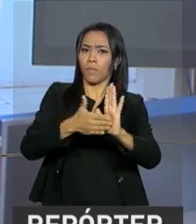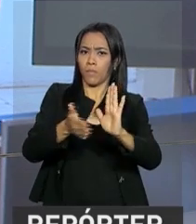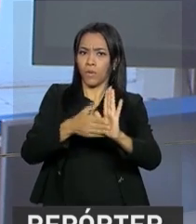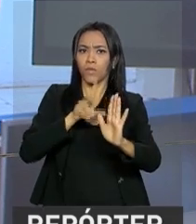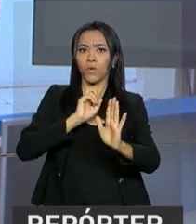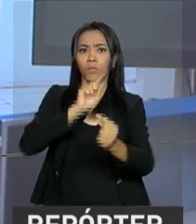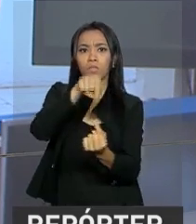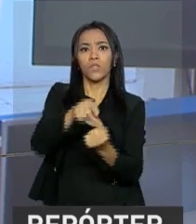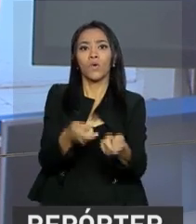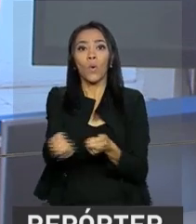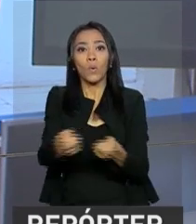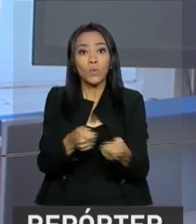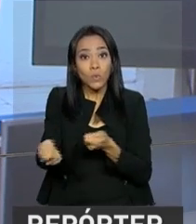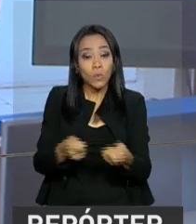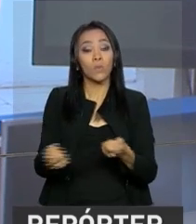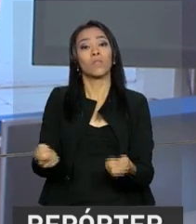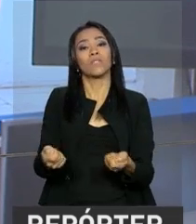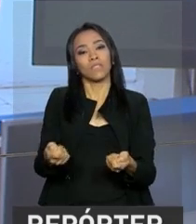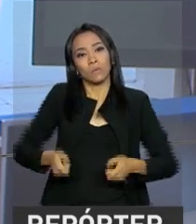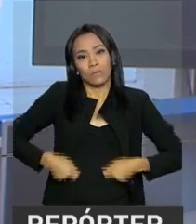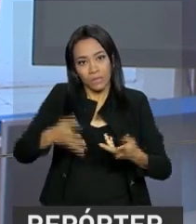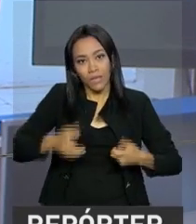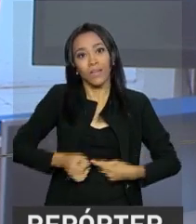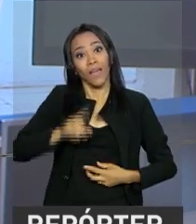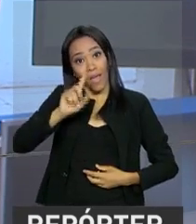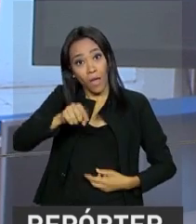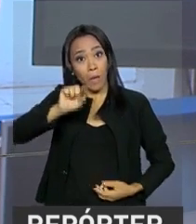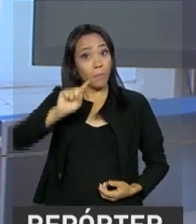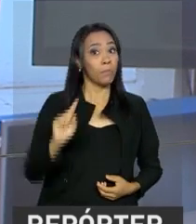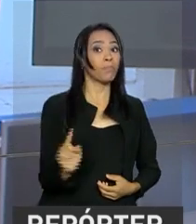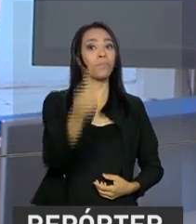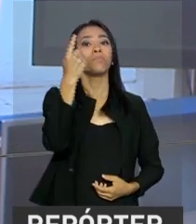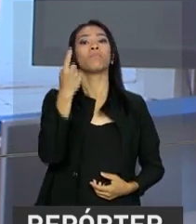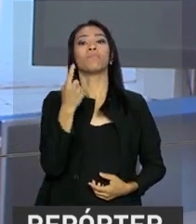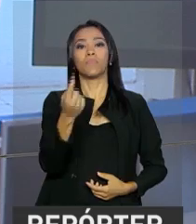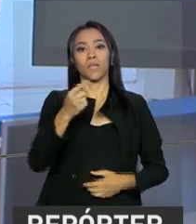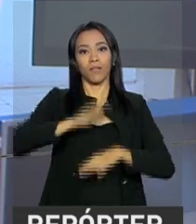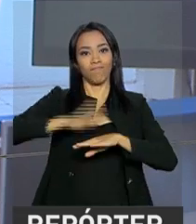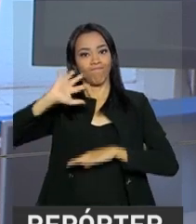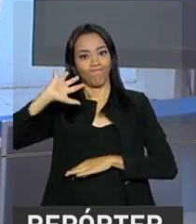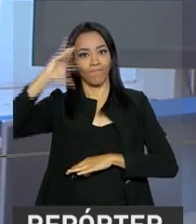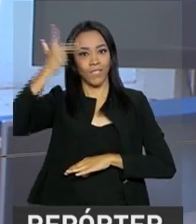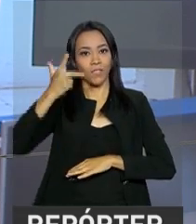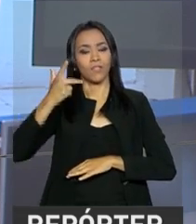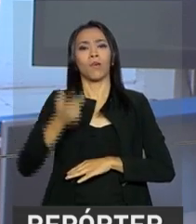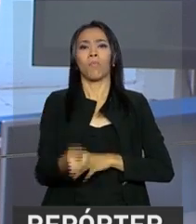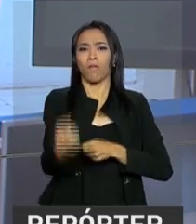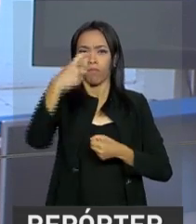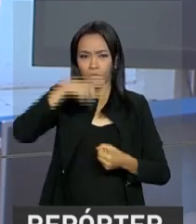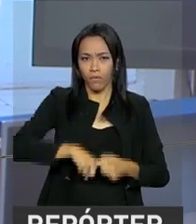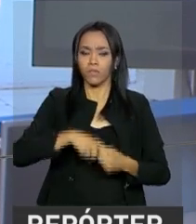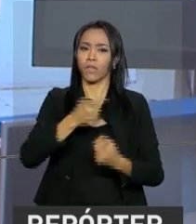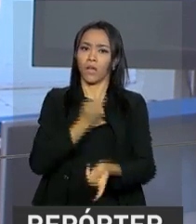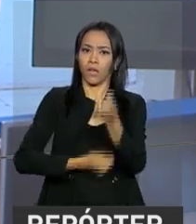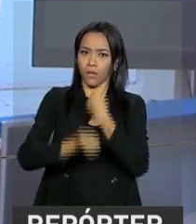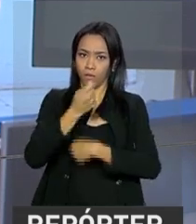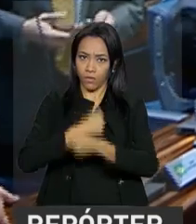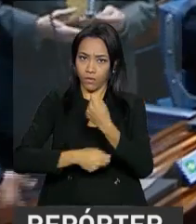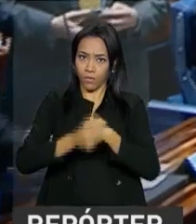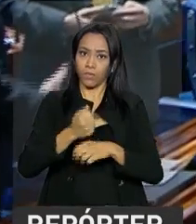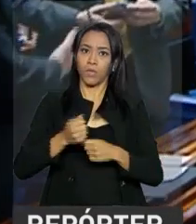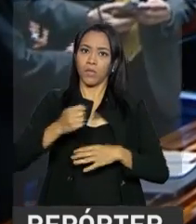despesas é o primeiro passo para acabar com a recessão no país e fazer a economia voltar a